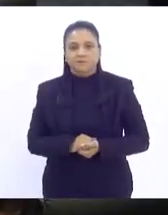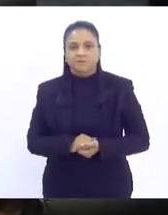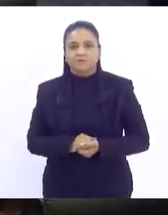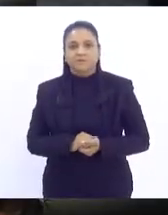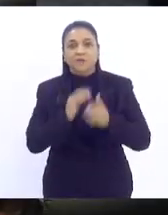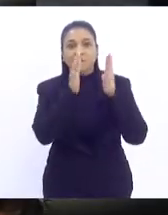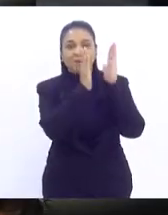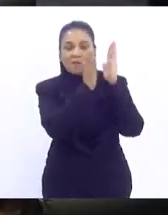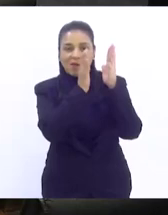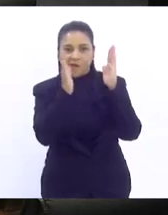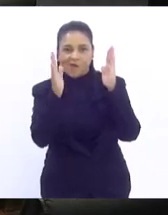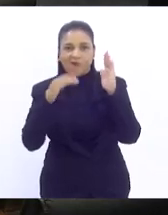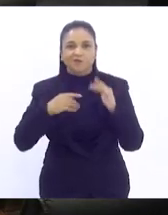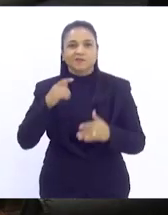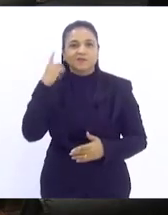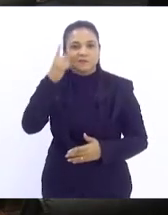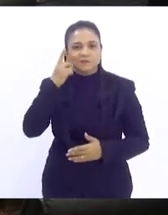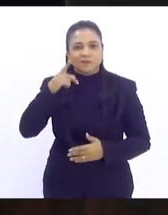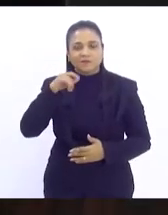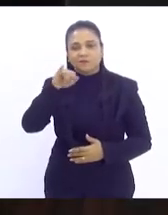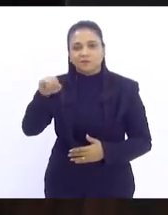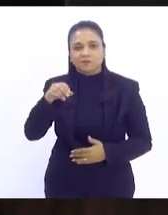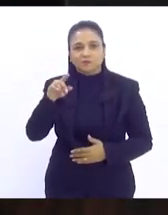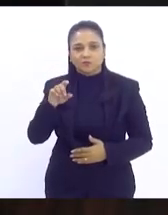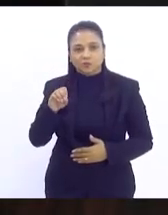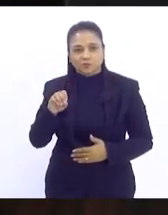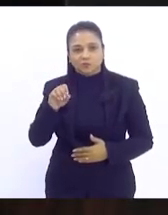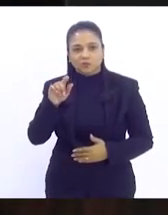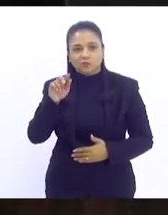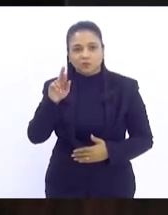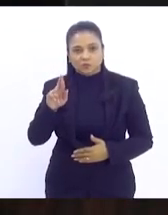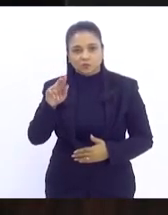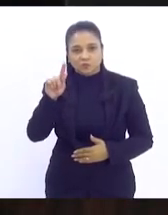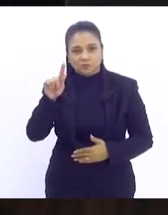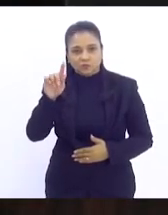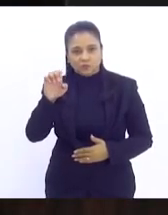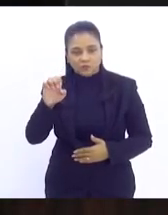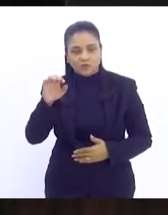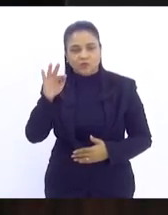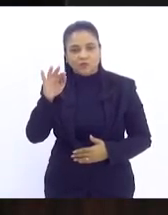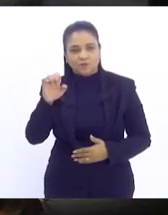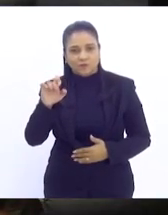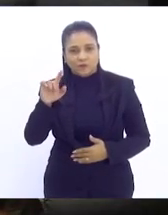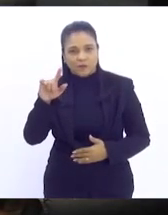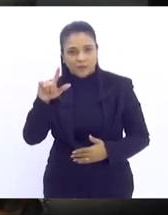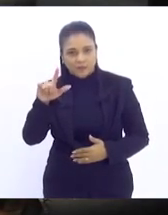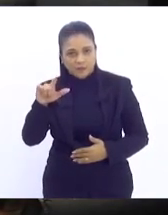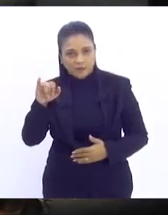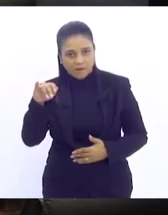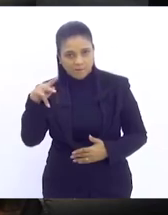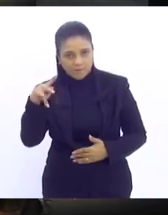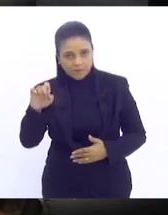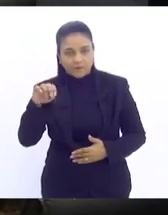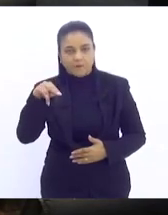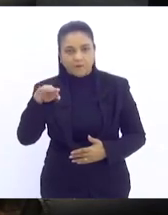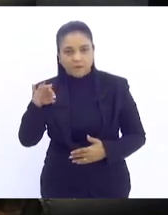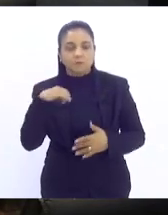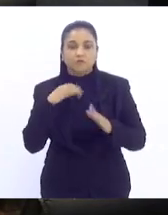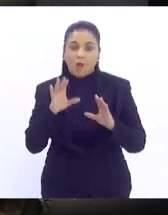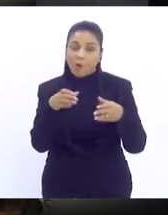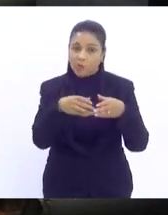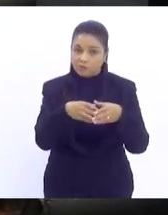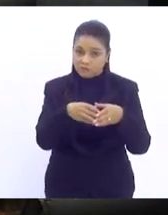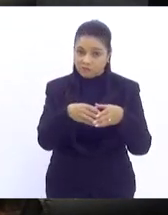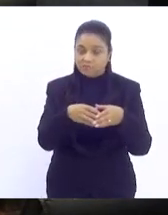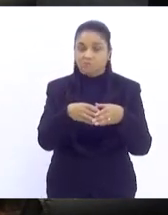dado Jorge Felipe Neto presidente da Comissão de Meio Ambiente eu